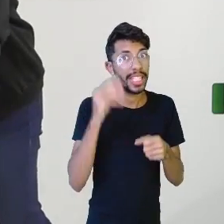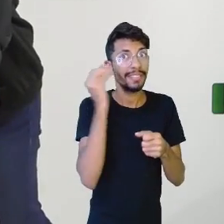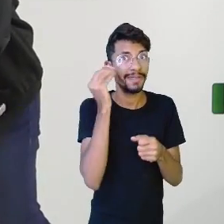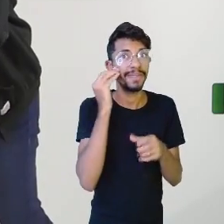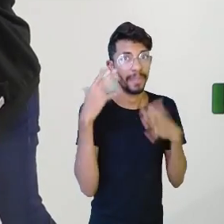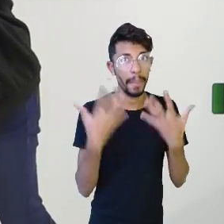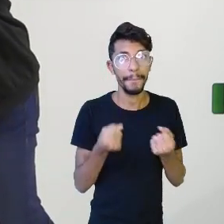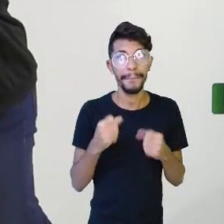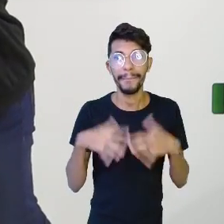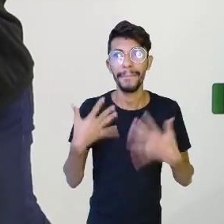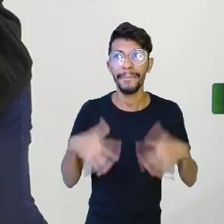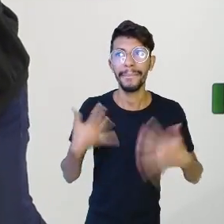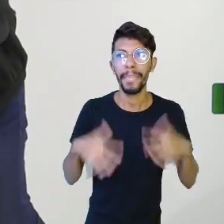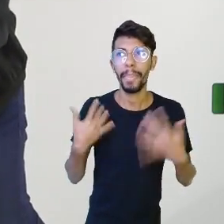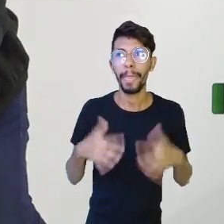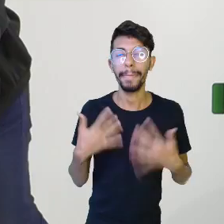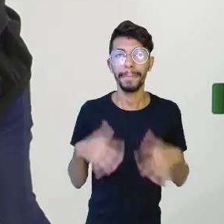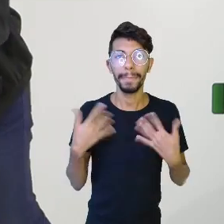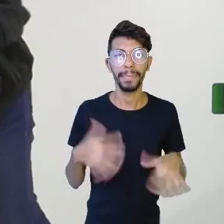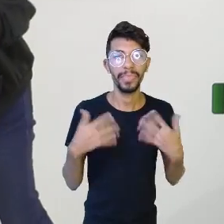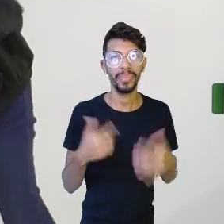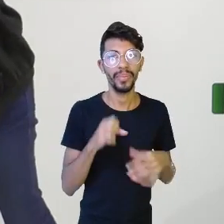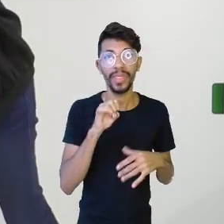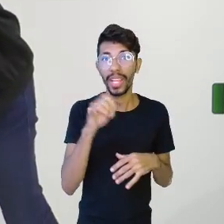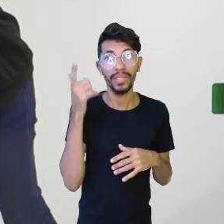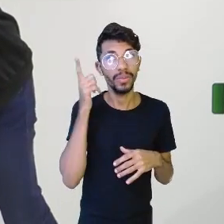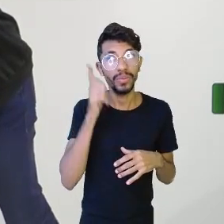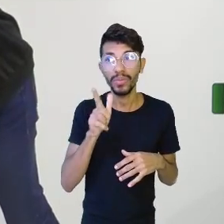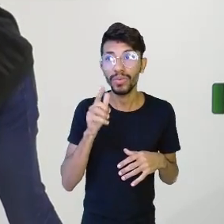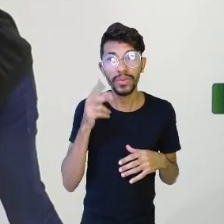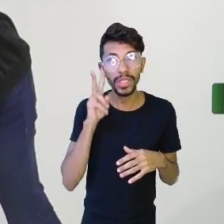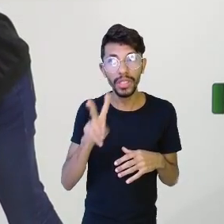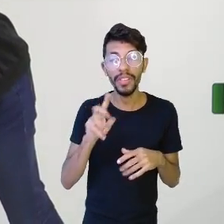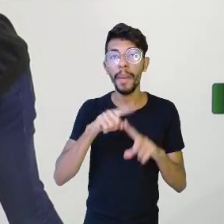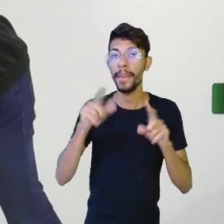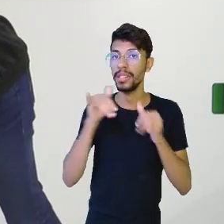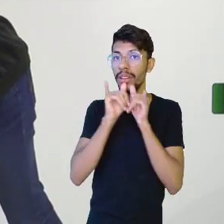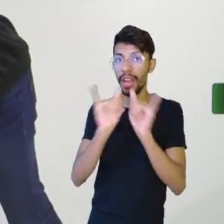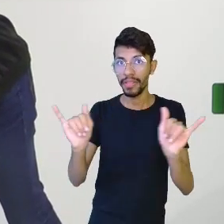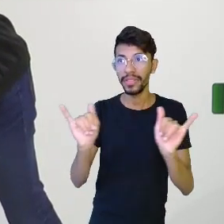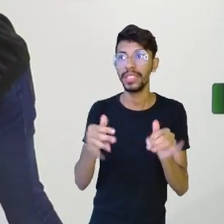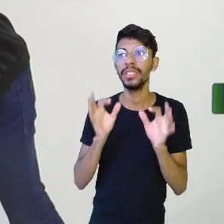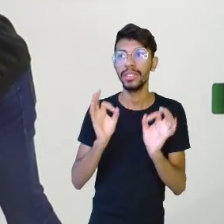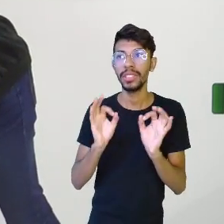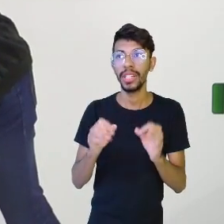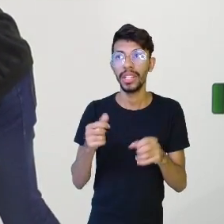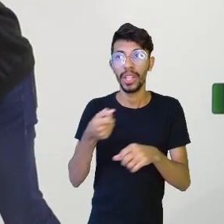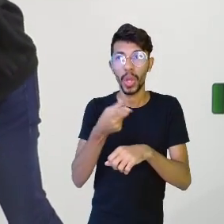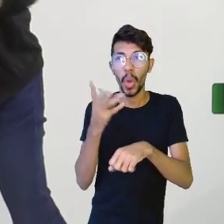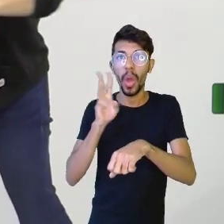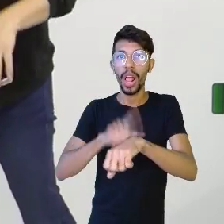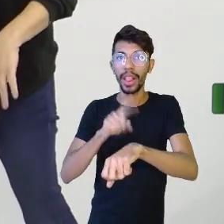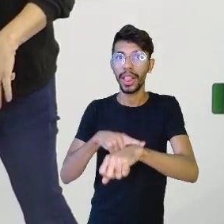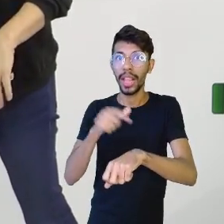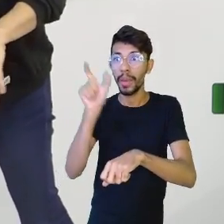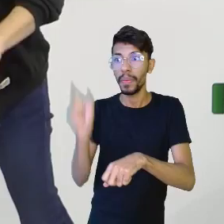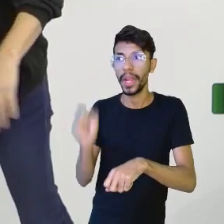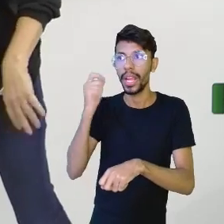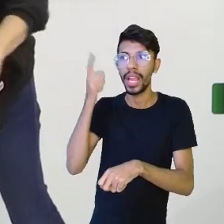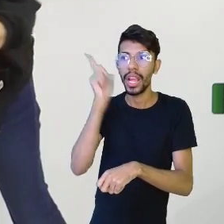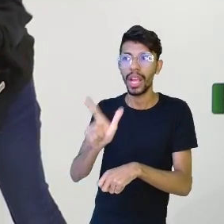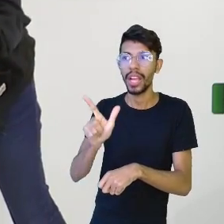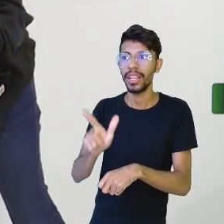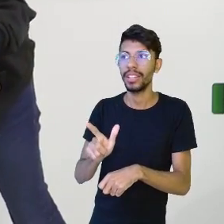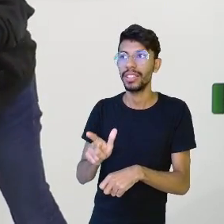tentar. Vamos lá, né? Vamos lá. Se não der Vamos tempo, lá. se vocês não verem aí, mas eu aviso para vocês em quanto tempo e quem ganhou, tá bom? Ei, Vamos